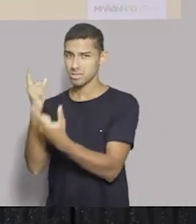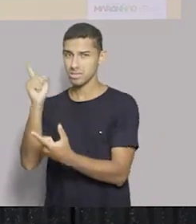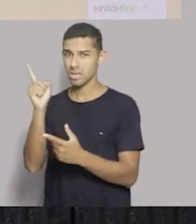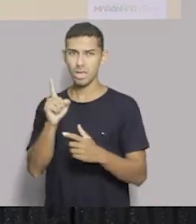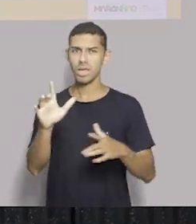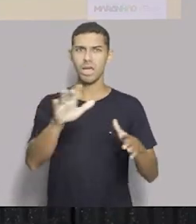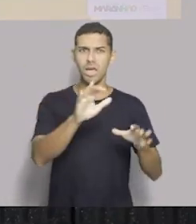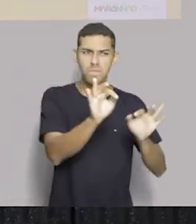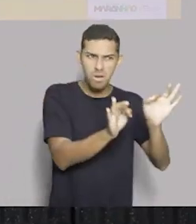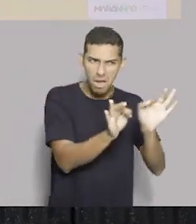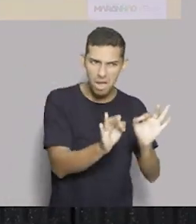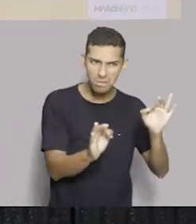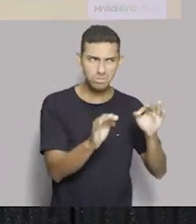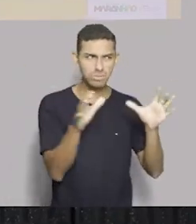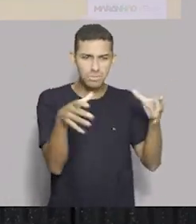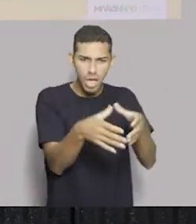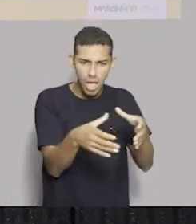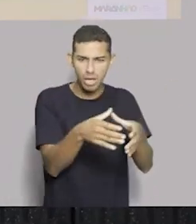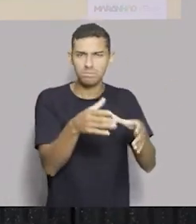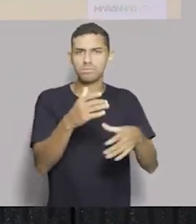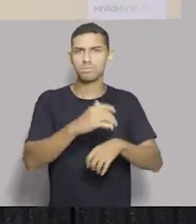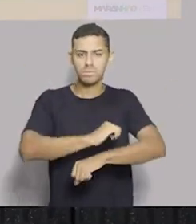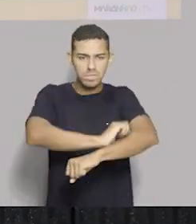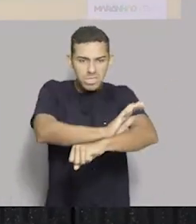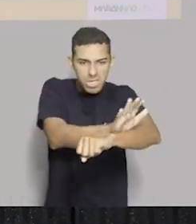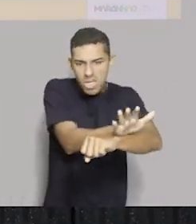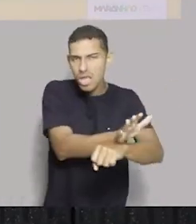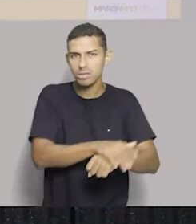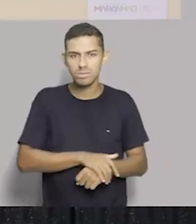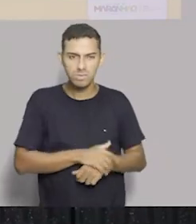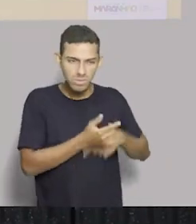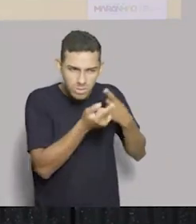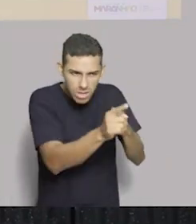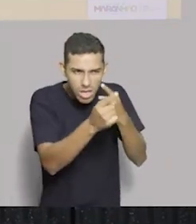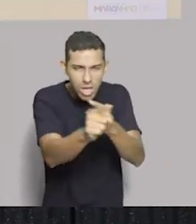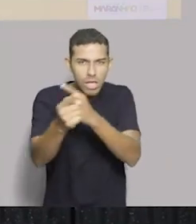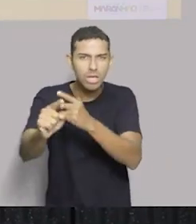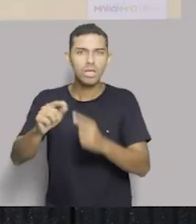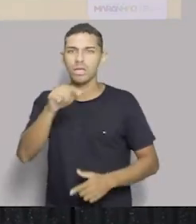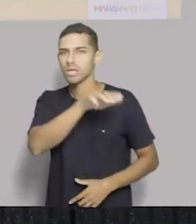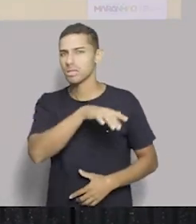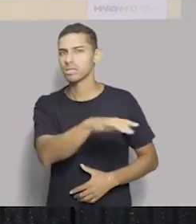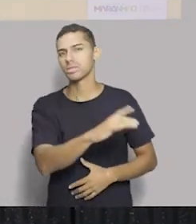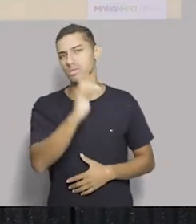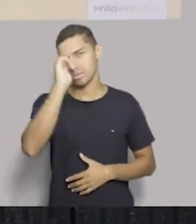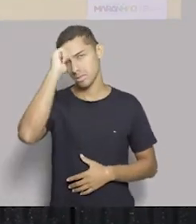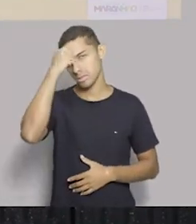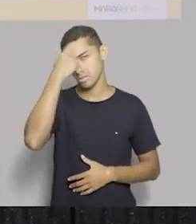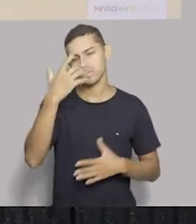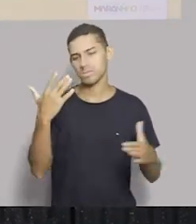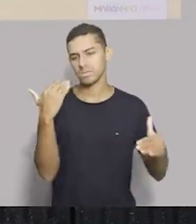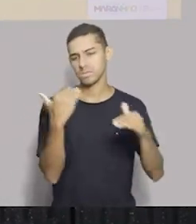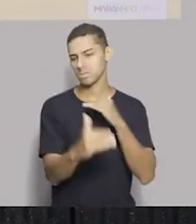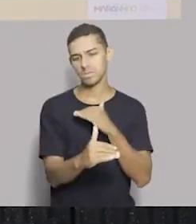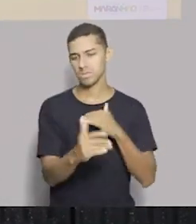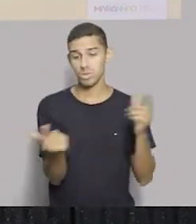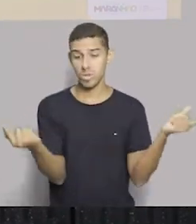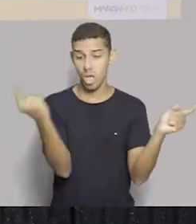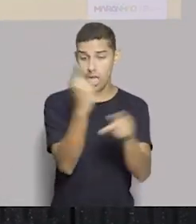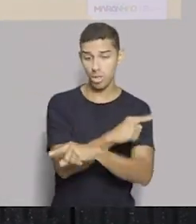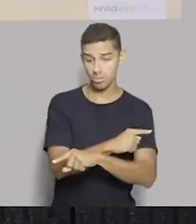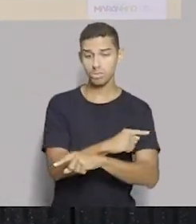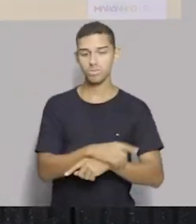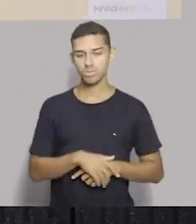racista que tem nos Estados Unidos que persegue os negros né então nem faz sentido é completamente o